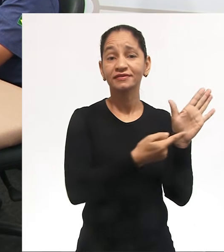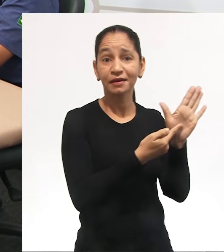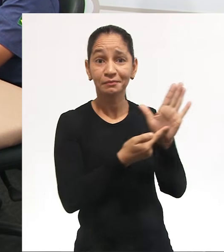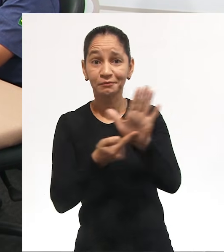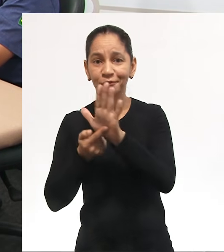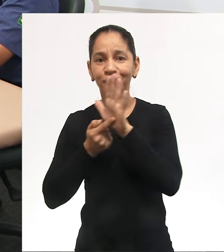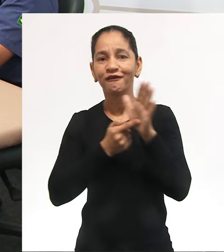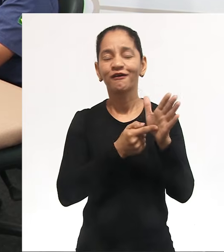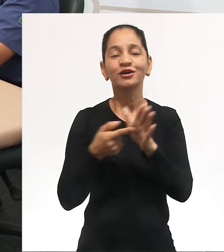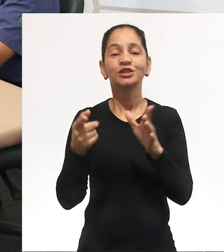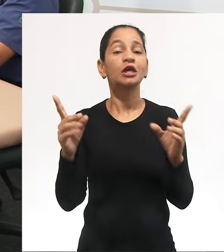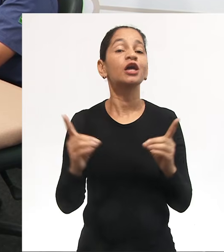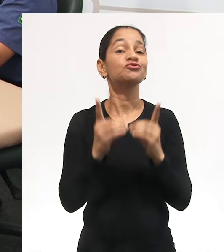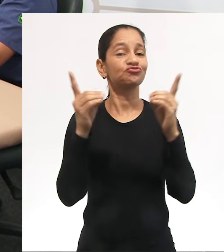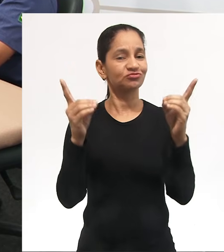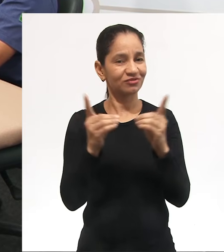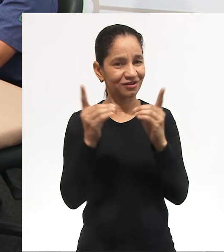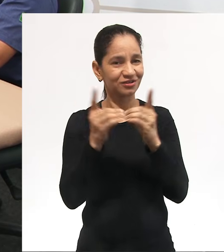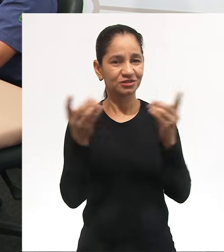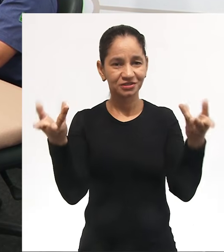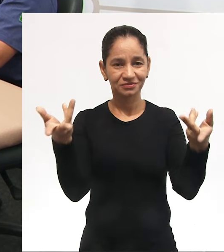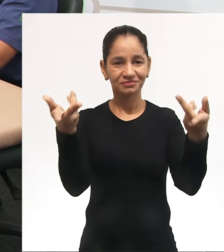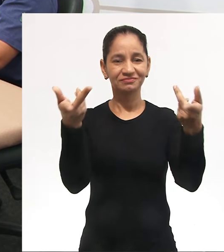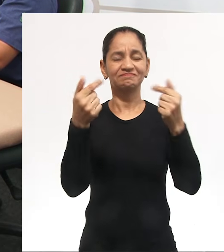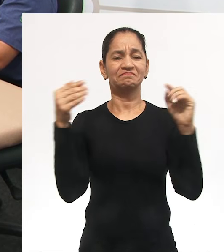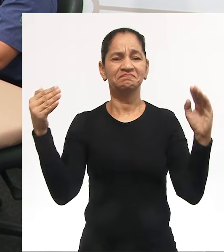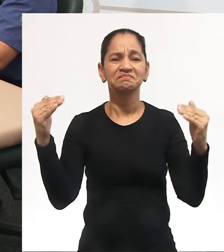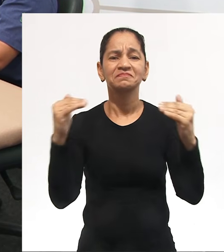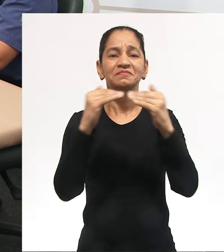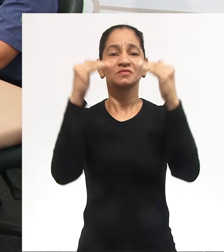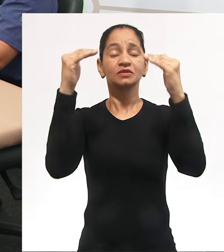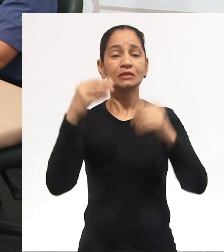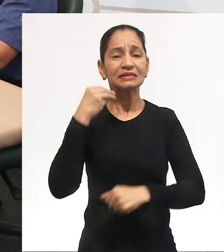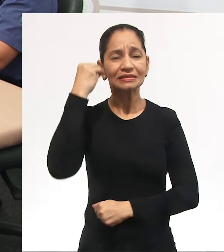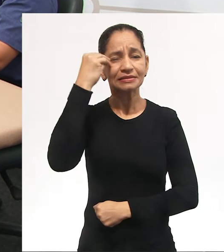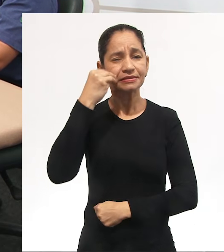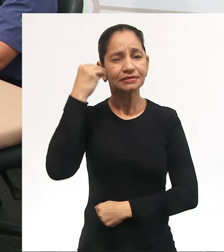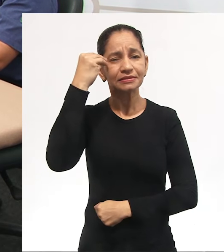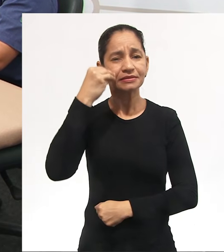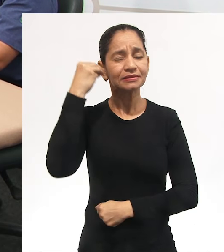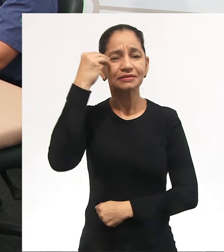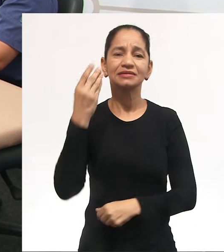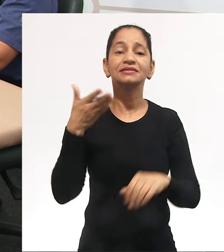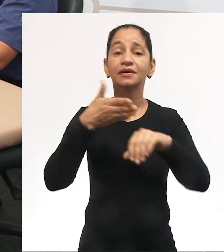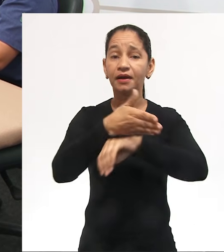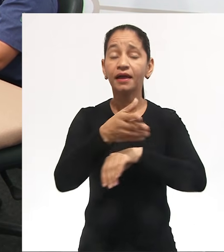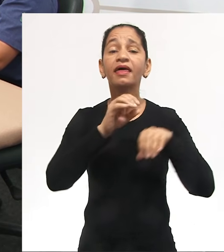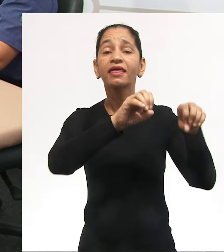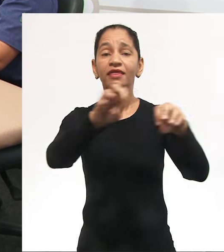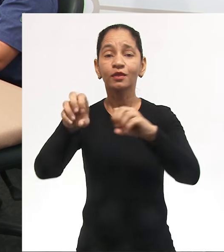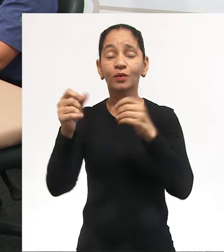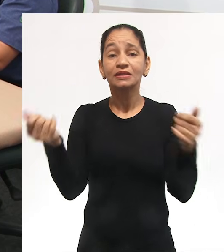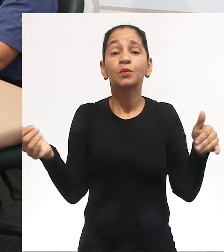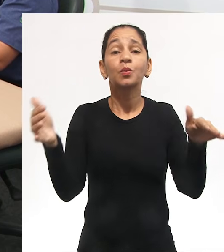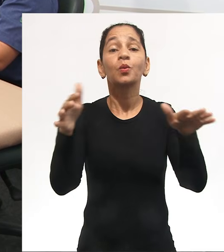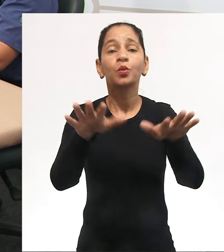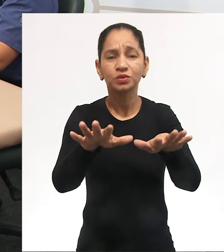está participando da mostra didática do nosso congresso e tem uma vivência muito especial na